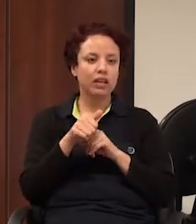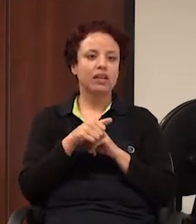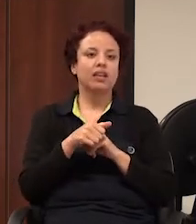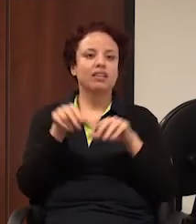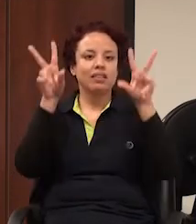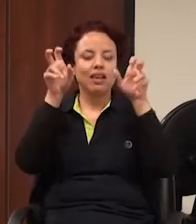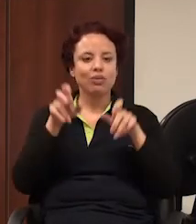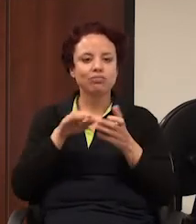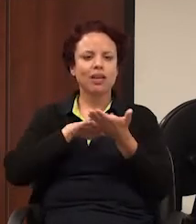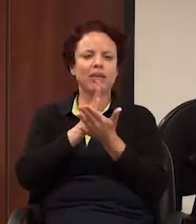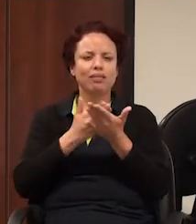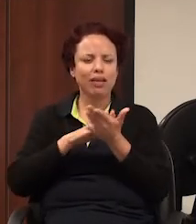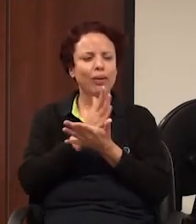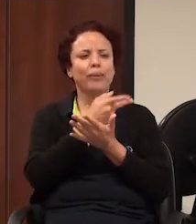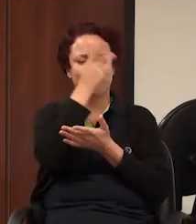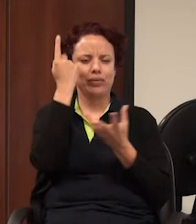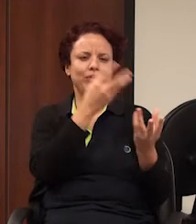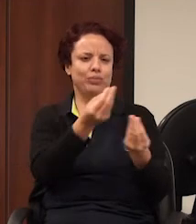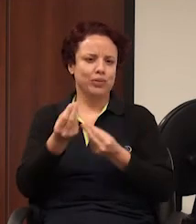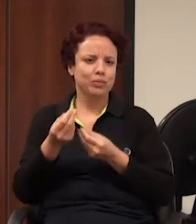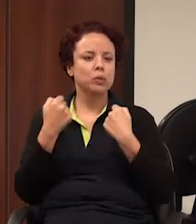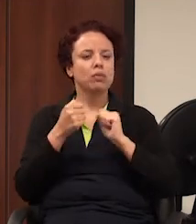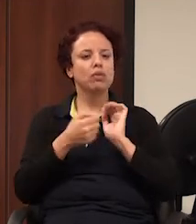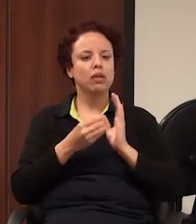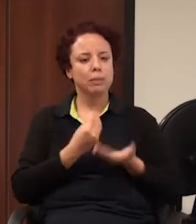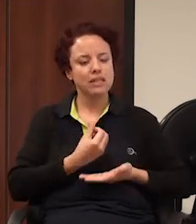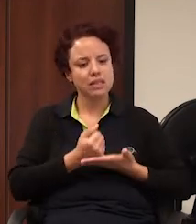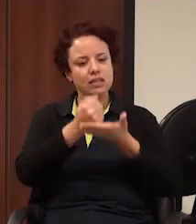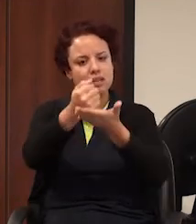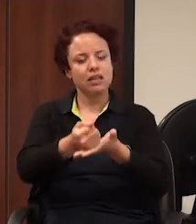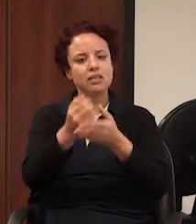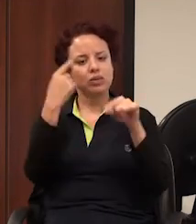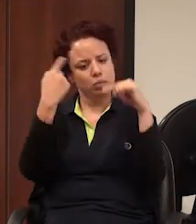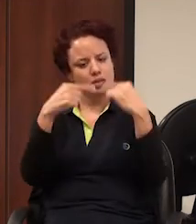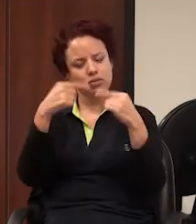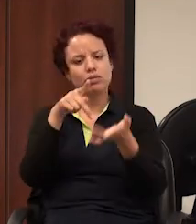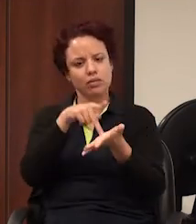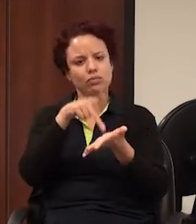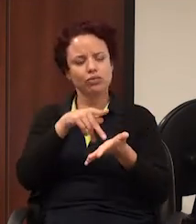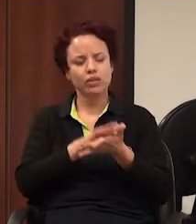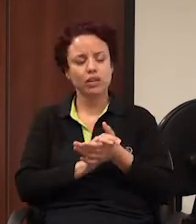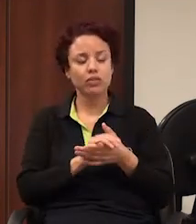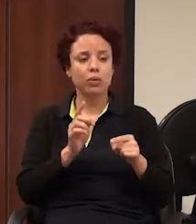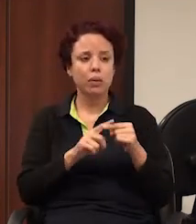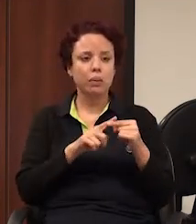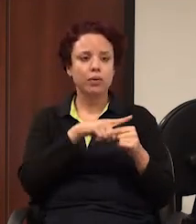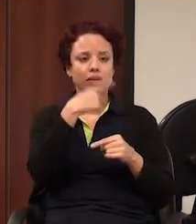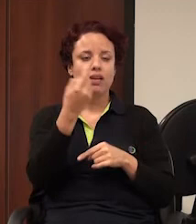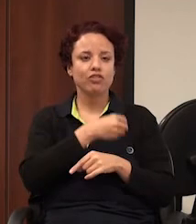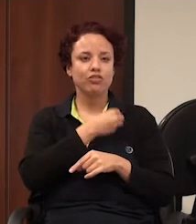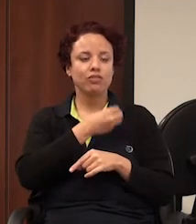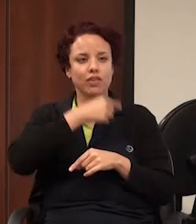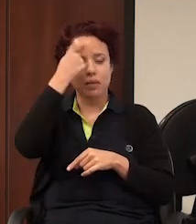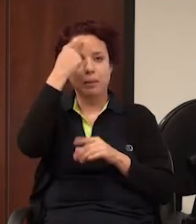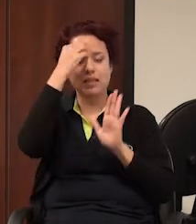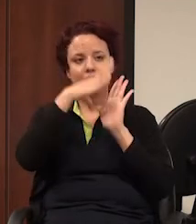vem nos incomodando e que tem que ser trazido para a discussão mesmo, né, porque ainda a gente vive muito naquele modelo,